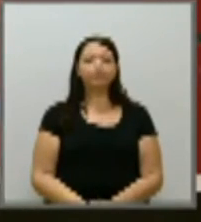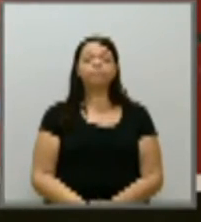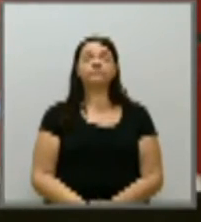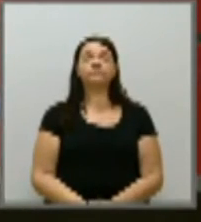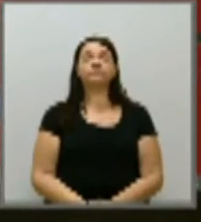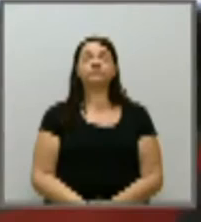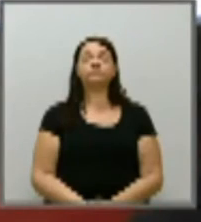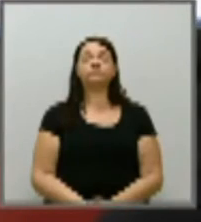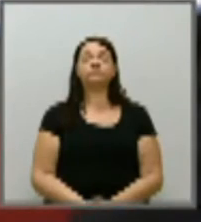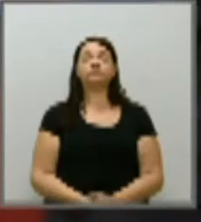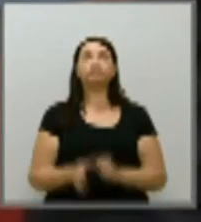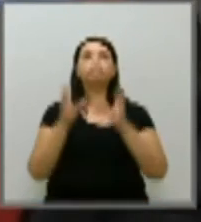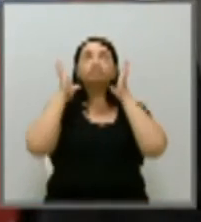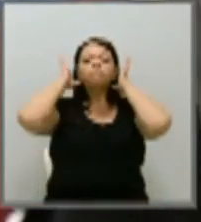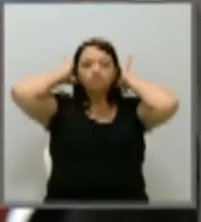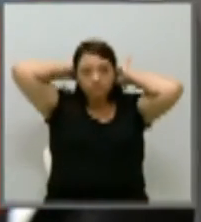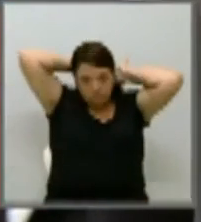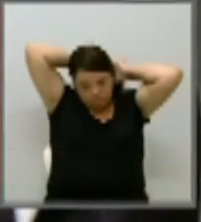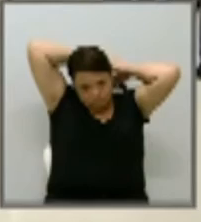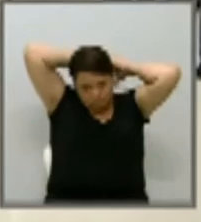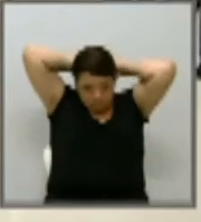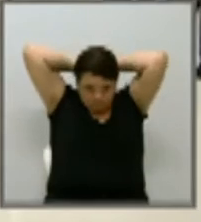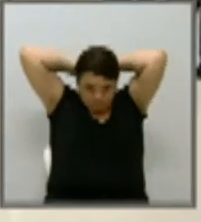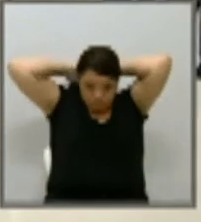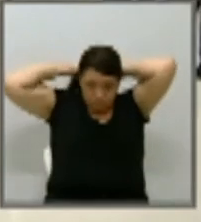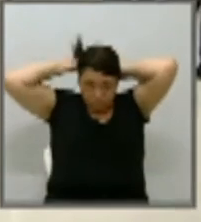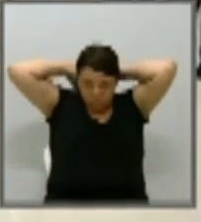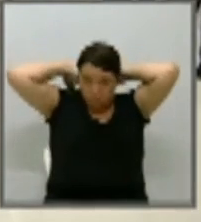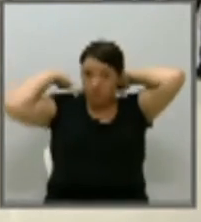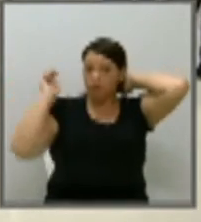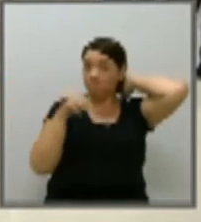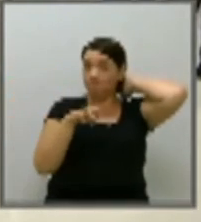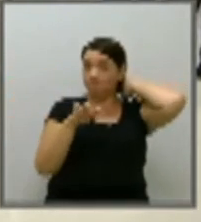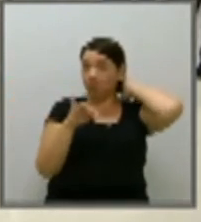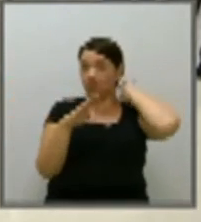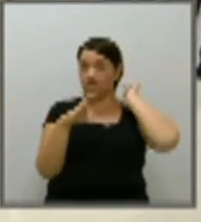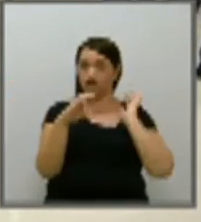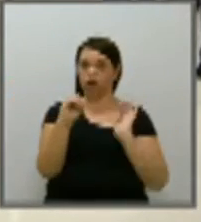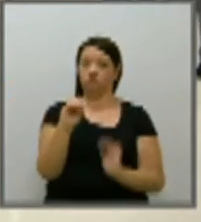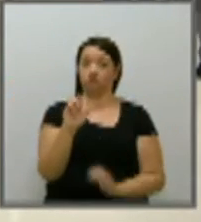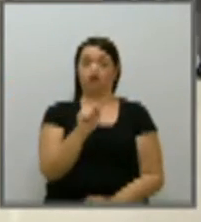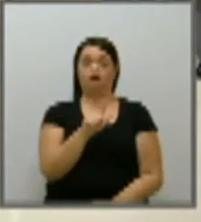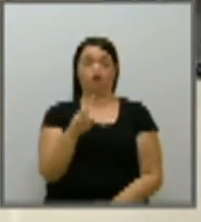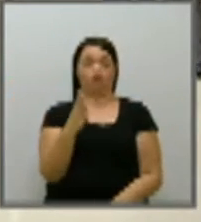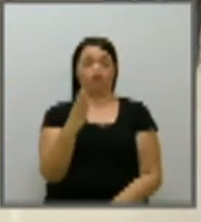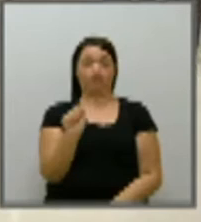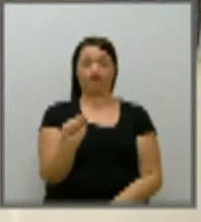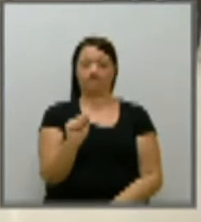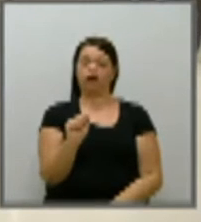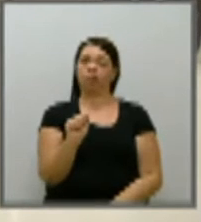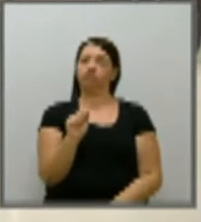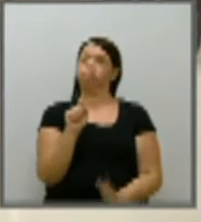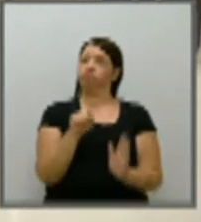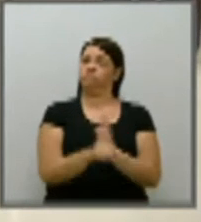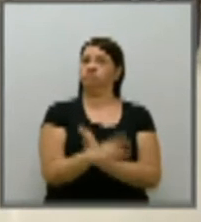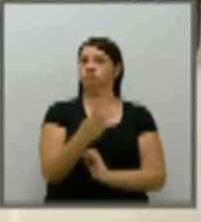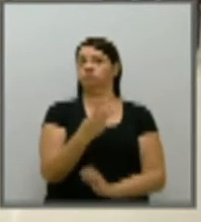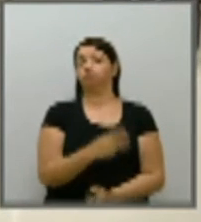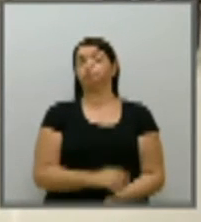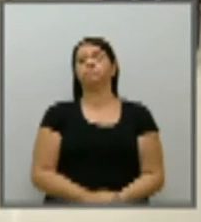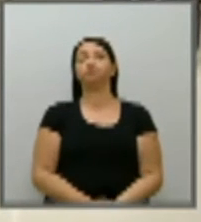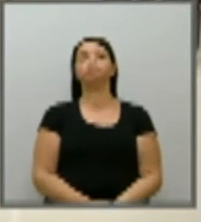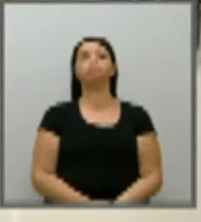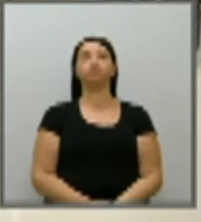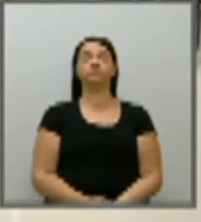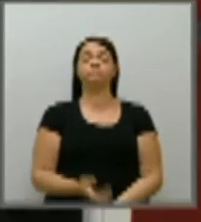Candidato Marco Alba. Candidato Marco Alba, o senhor tem 30 segundos, escolhe quem perguntar. Eu